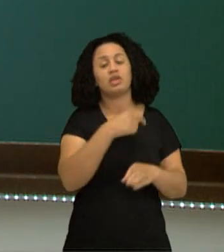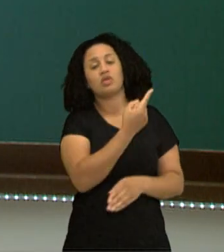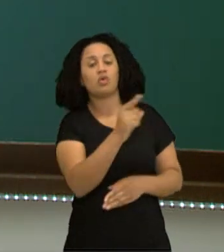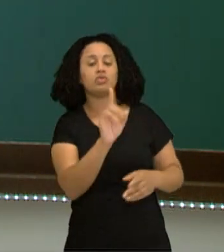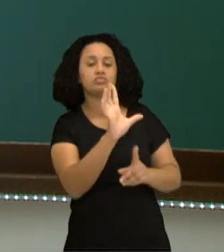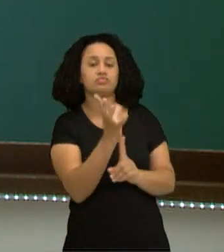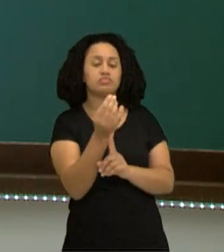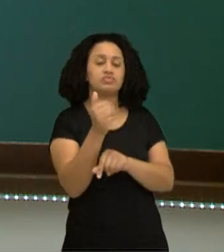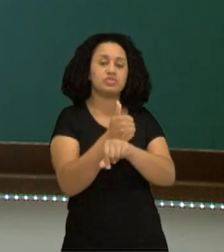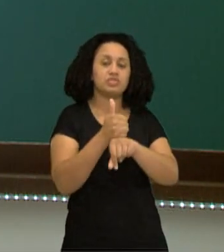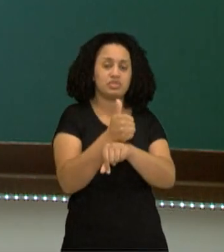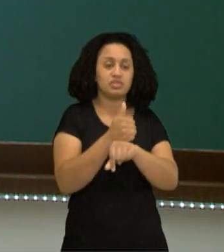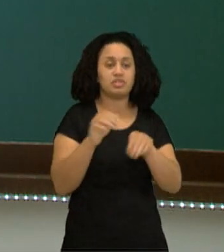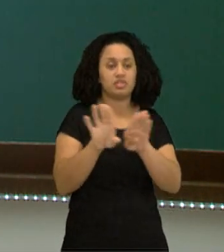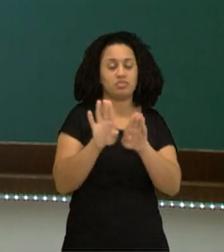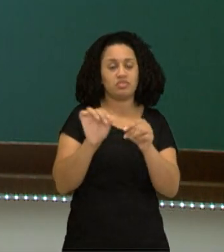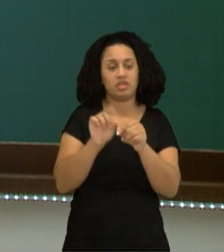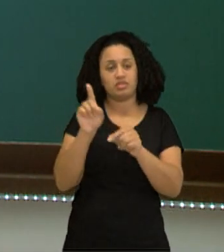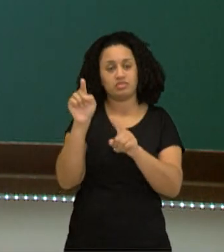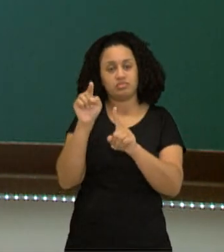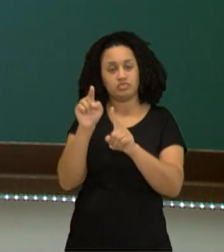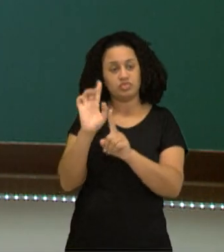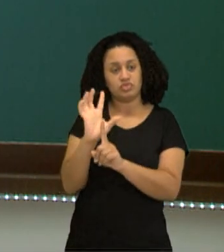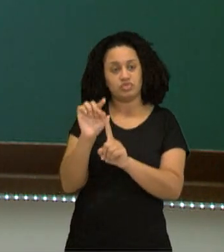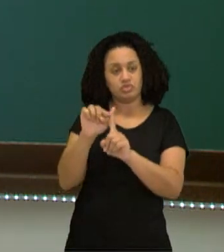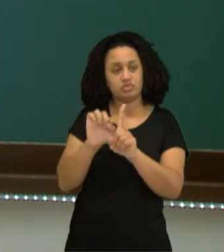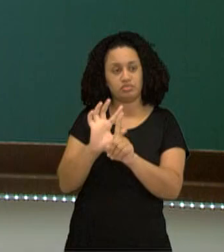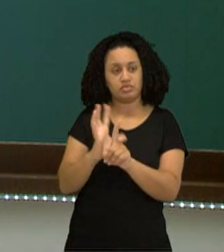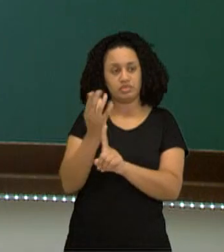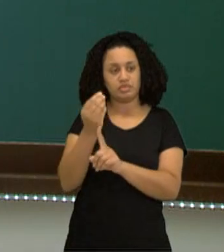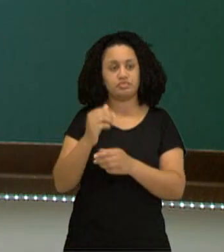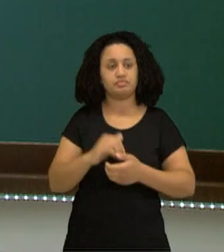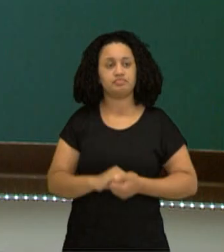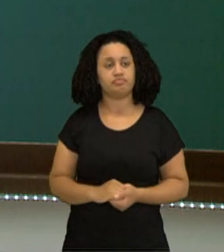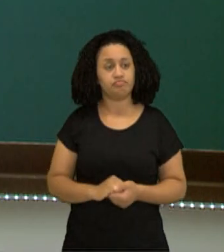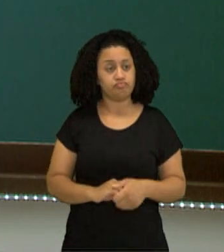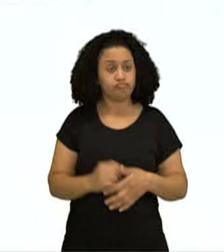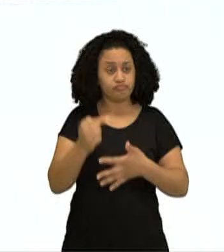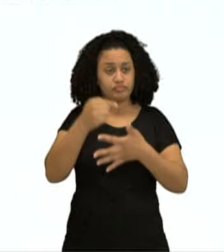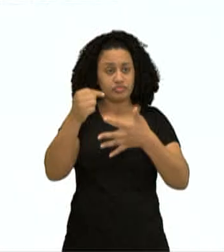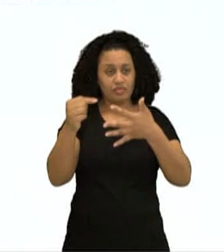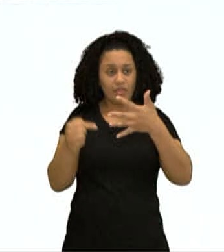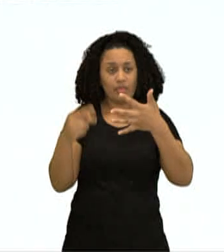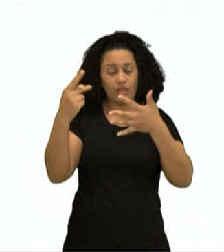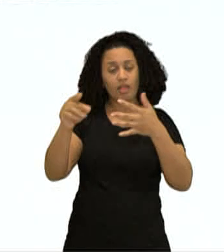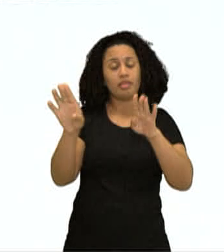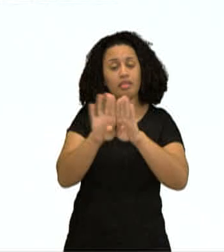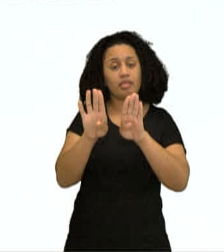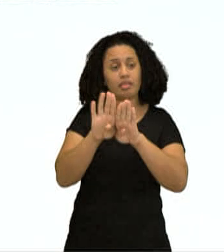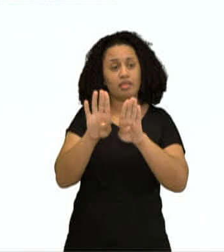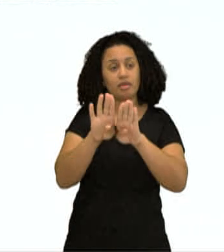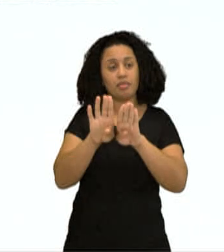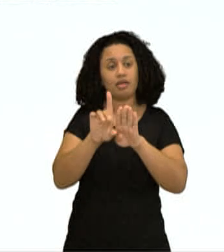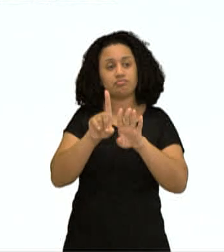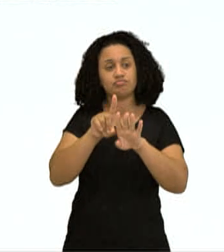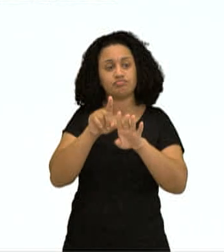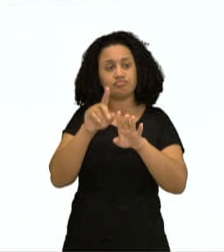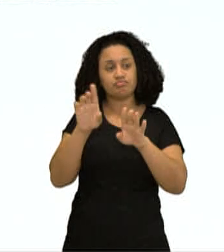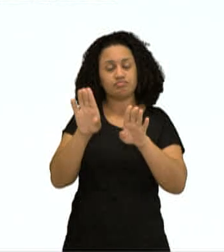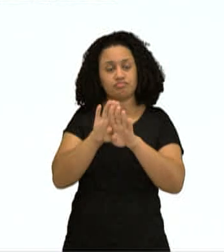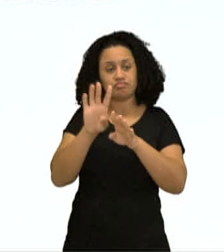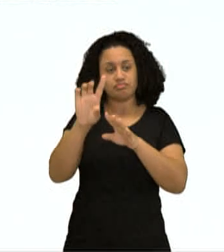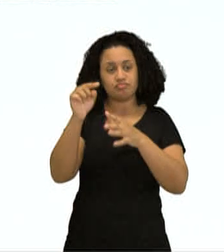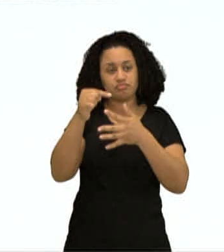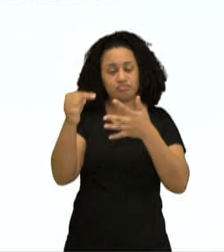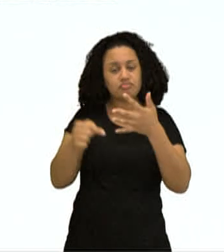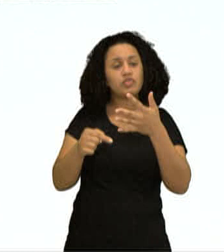com happening. A lista de Capro deve ser acrescentada, também na lista